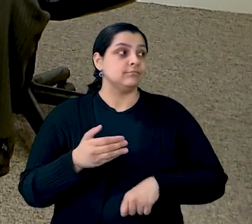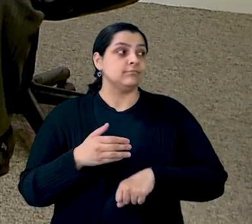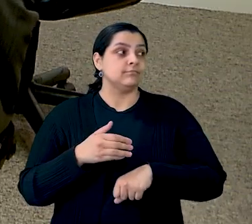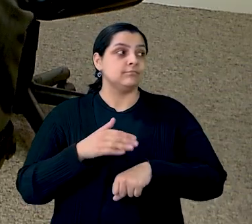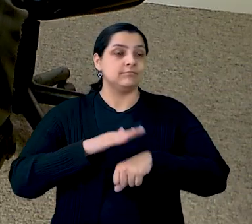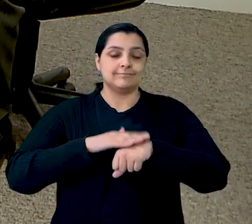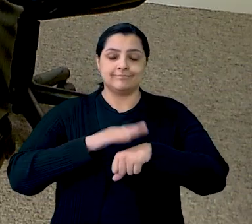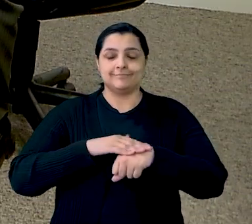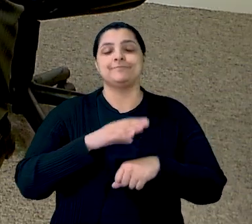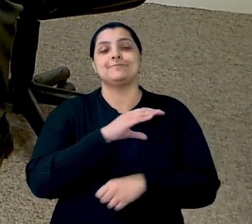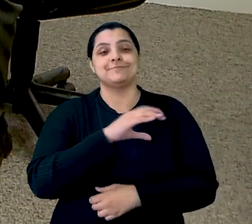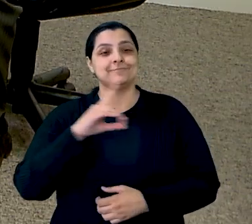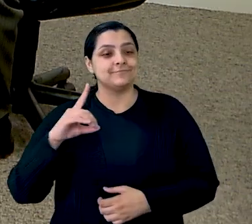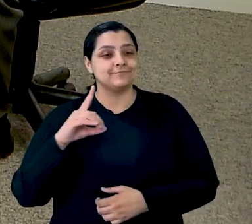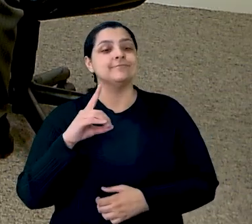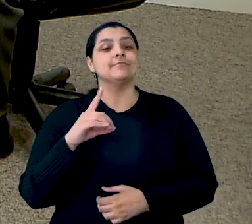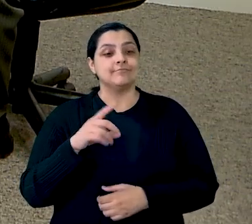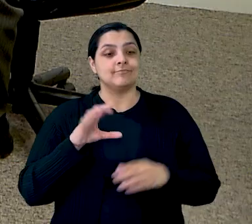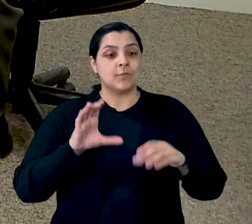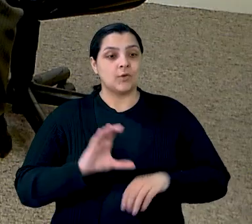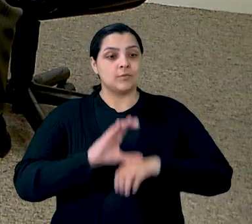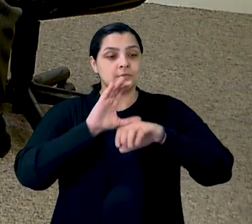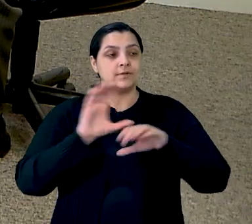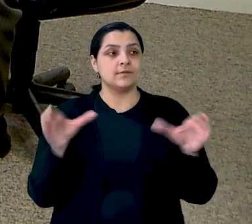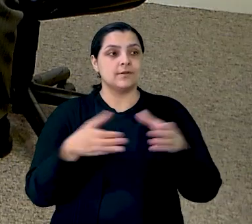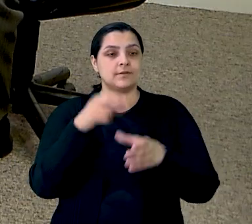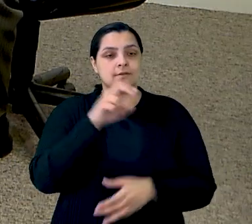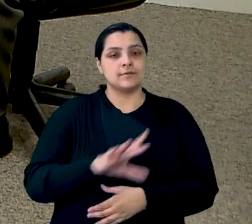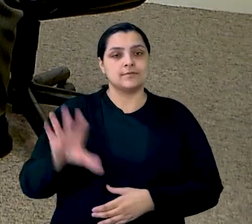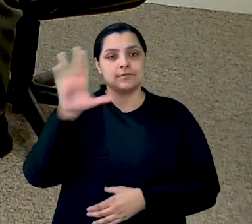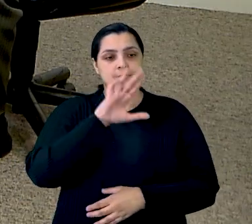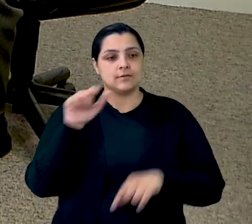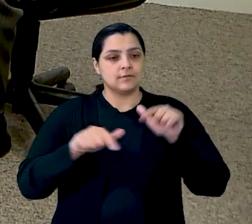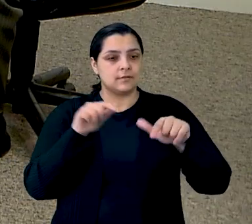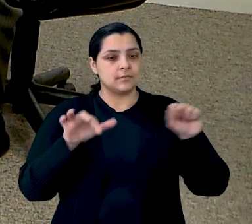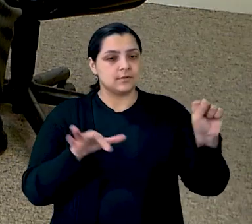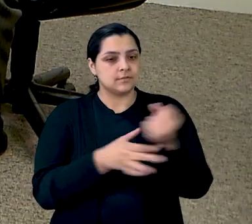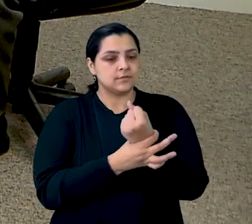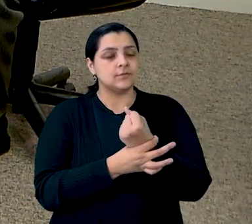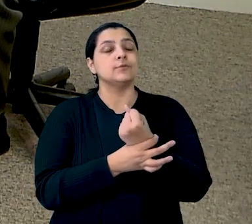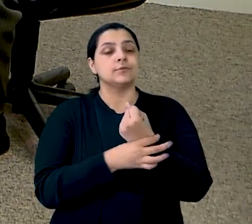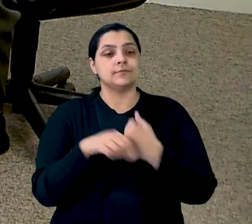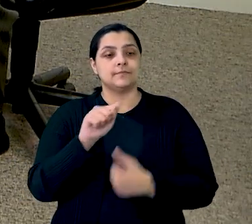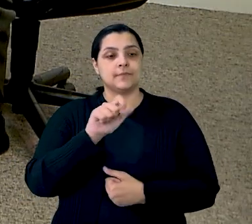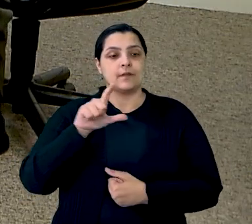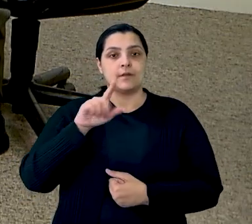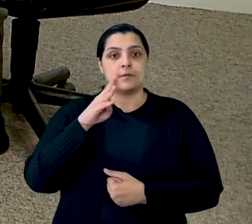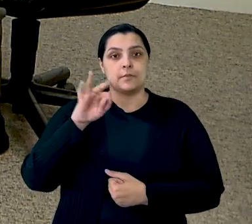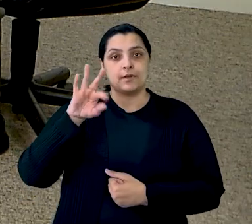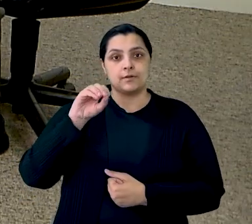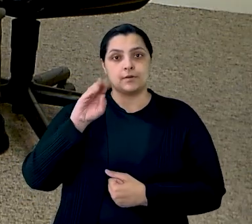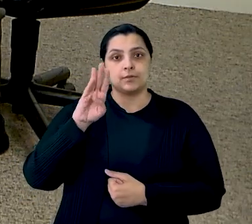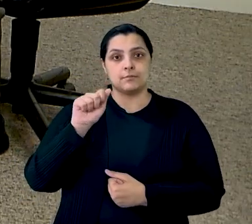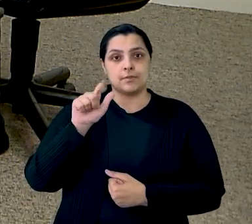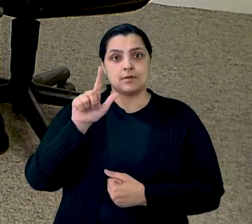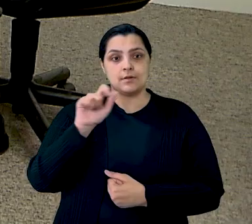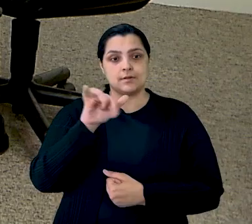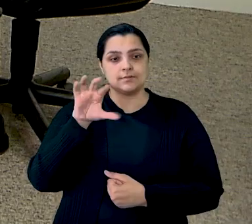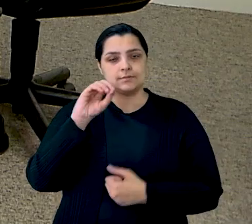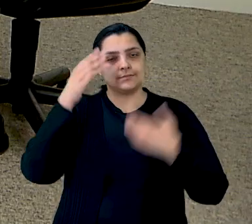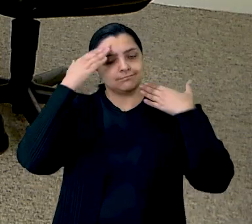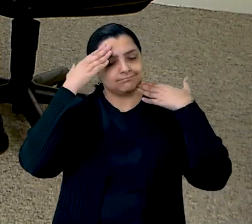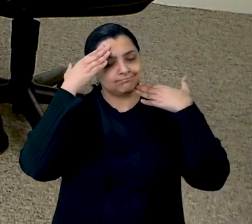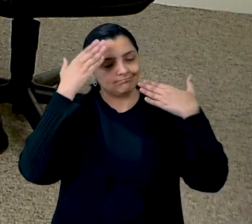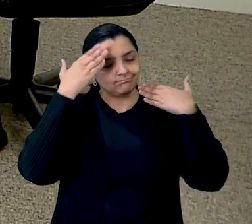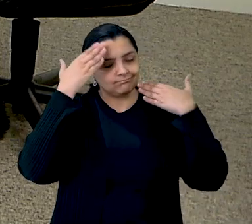doenças ocupacionais com o coordenador do Comitê Nacional do Programa Trabalho Seguro, o ministro Alberto Balazeiro, a quem